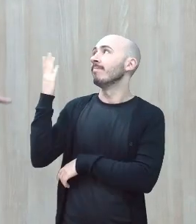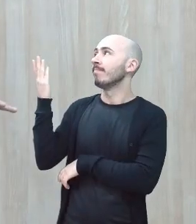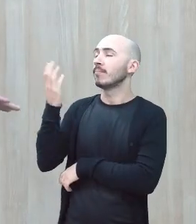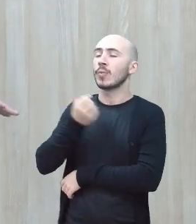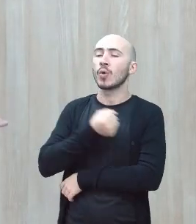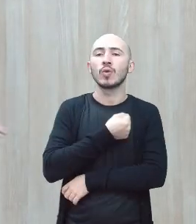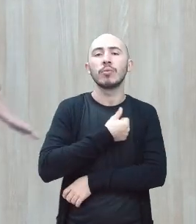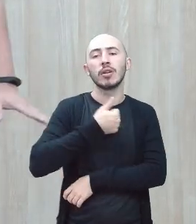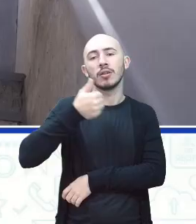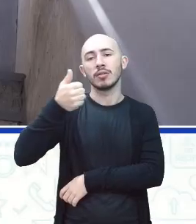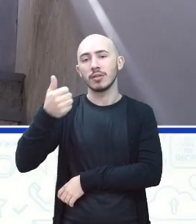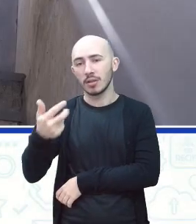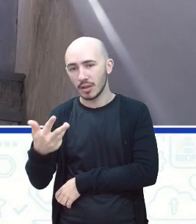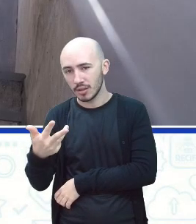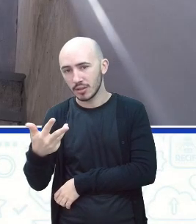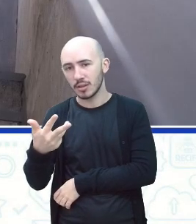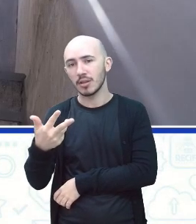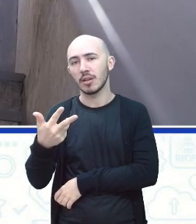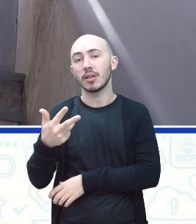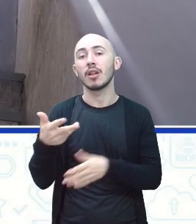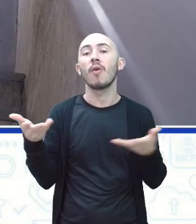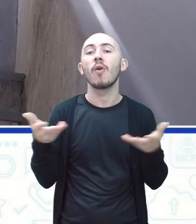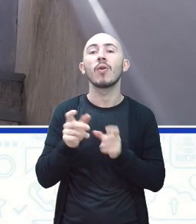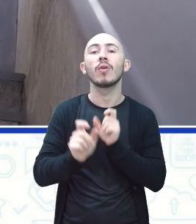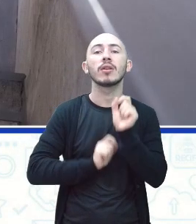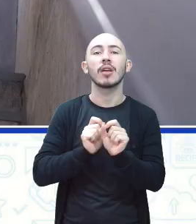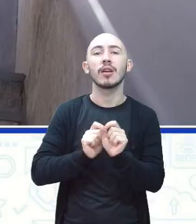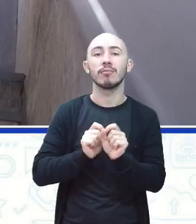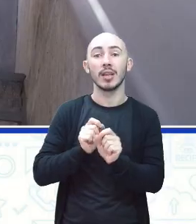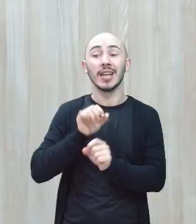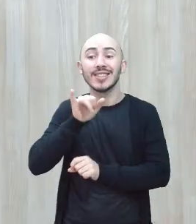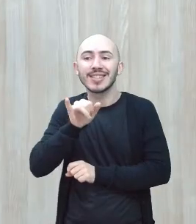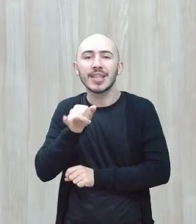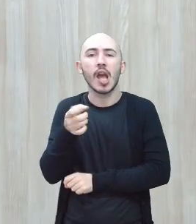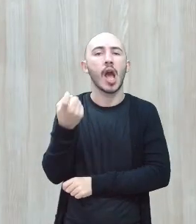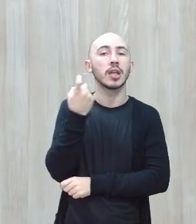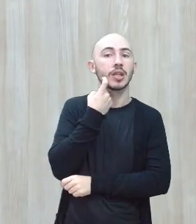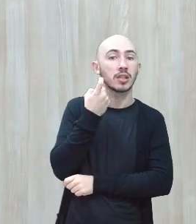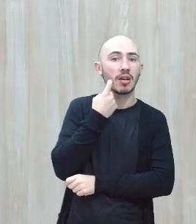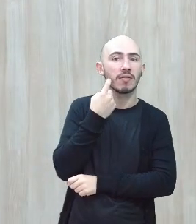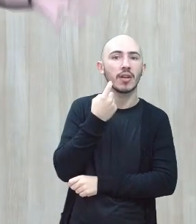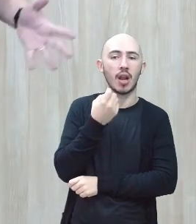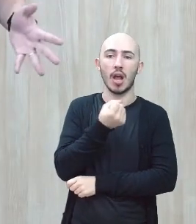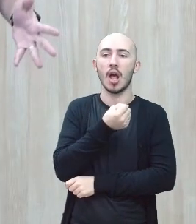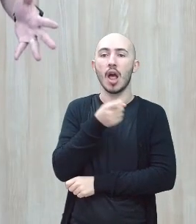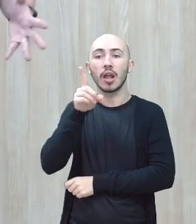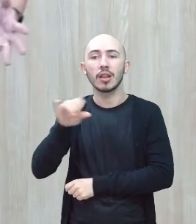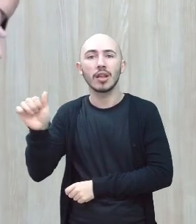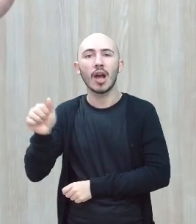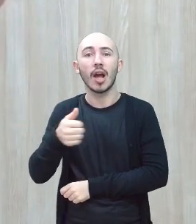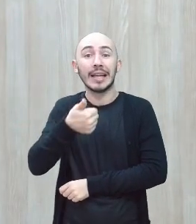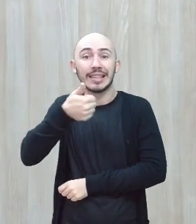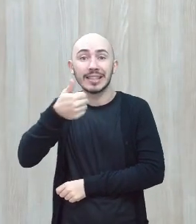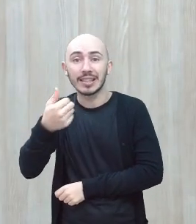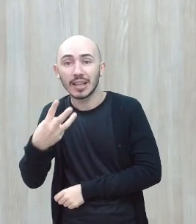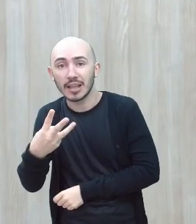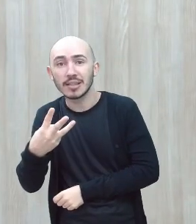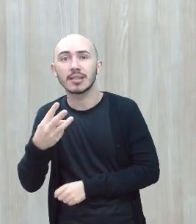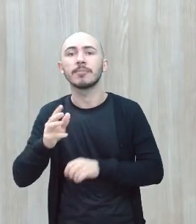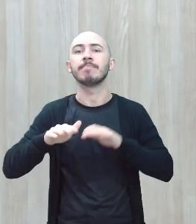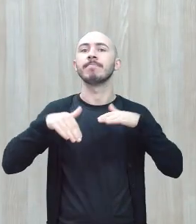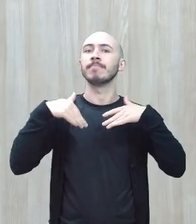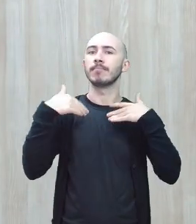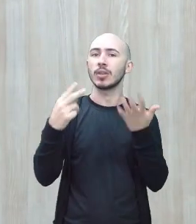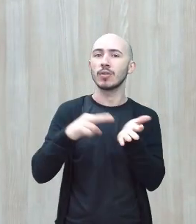sexta-feira 13, para alguns medo, terror, para outros 13 é um símbolo da sorte, né? Nosso